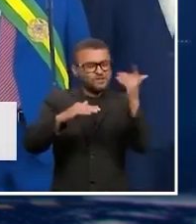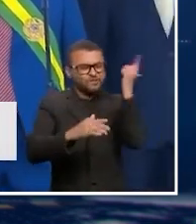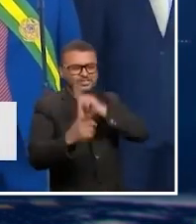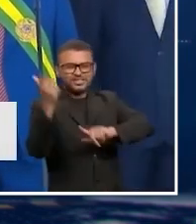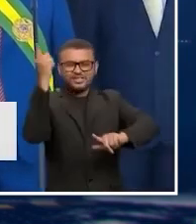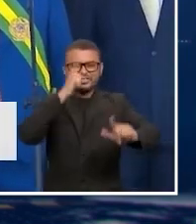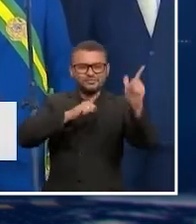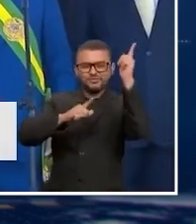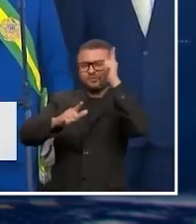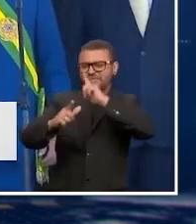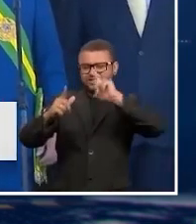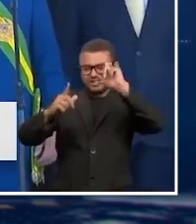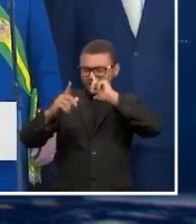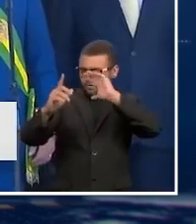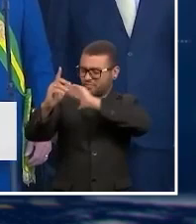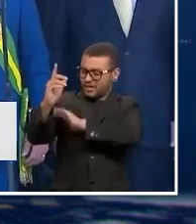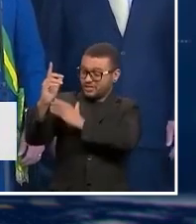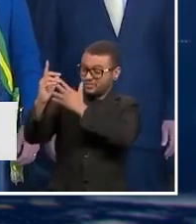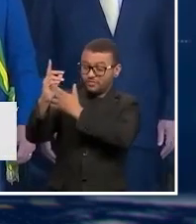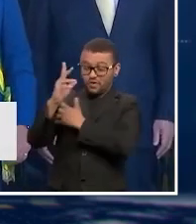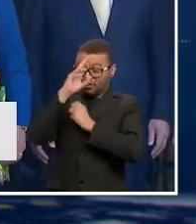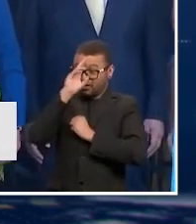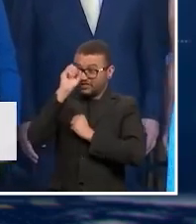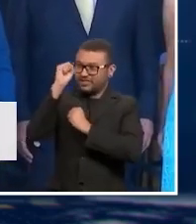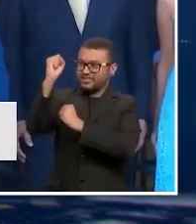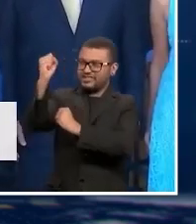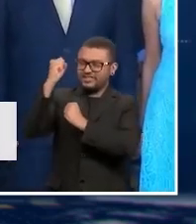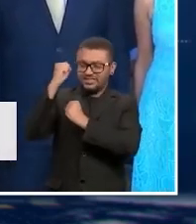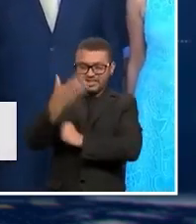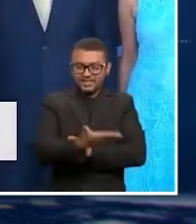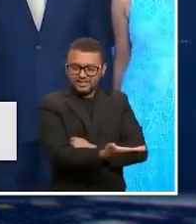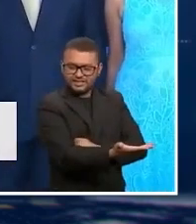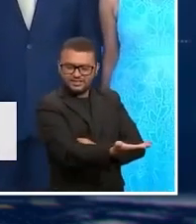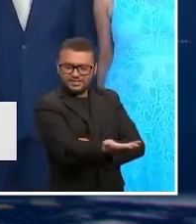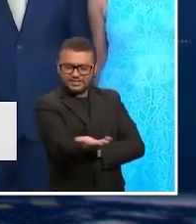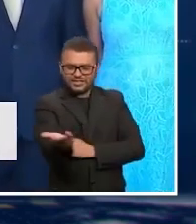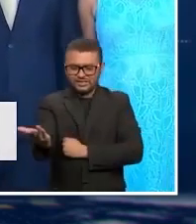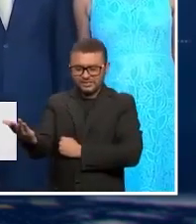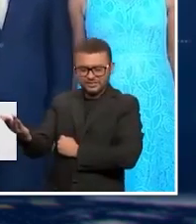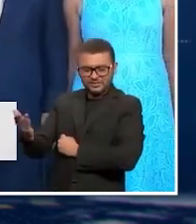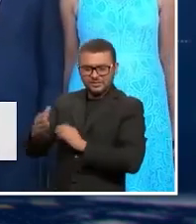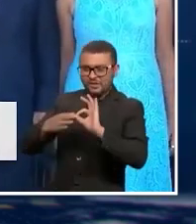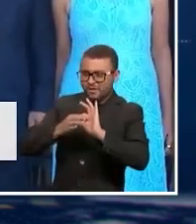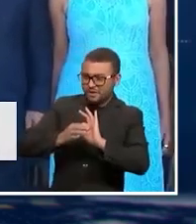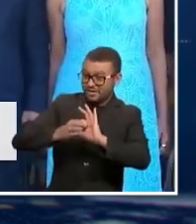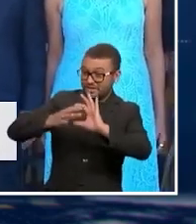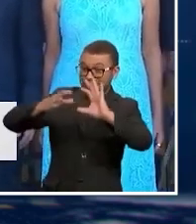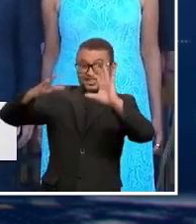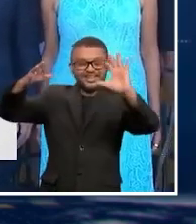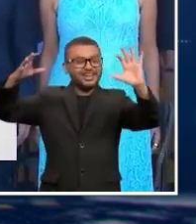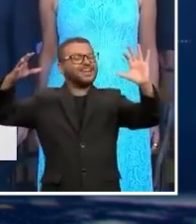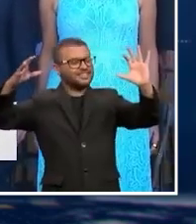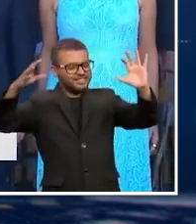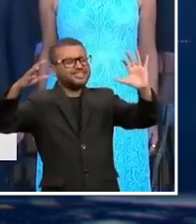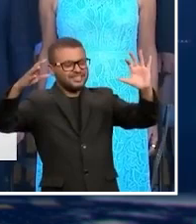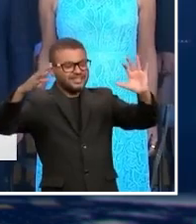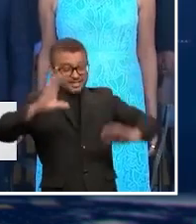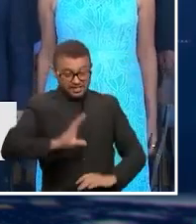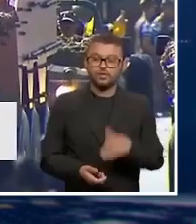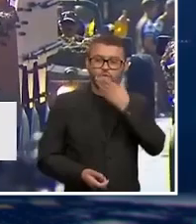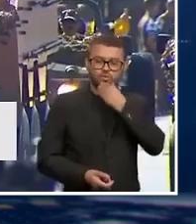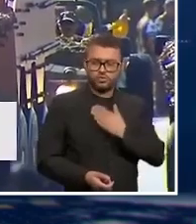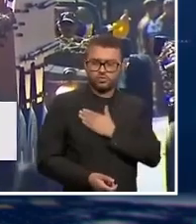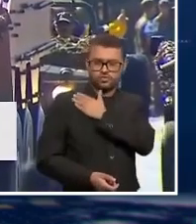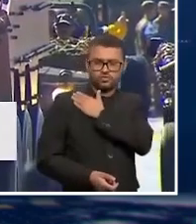fica complicado, né, o Paulo? E isso aí mostra o reflexo da popularidade do presidente. Essa reforma ministerial que ele fez durante essa